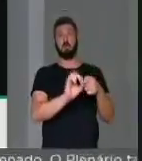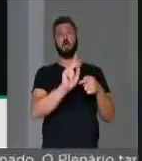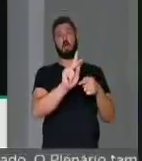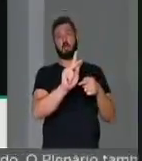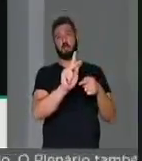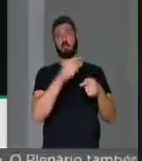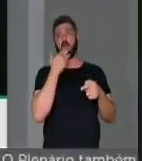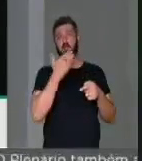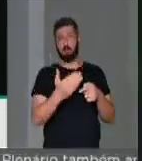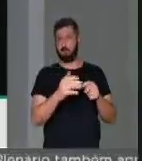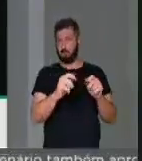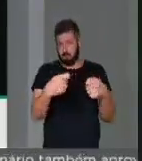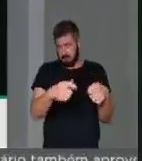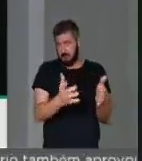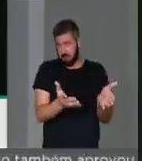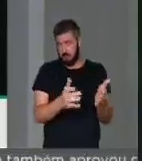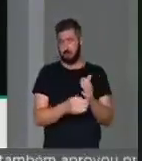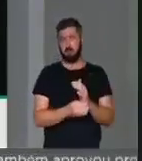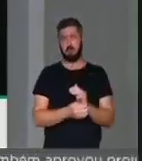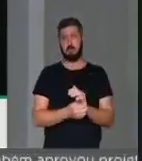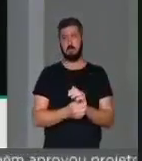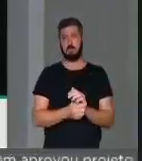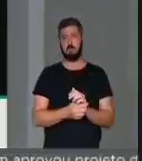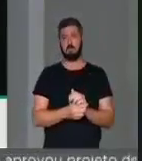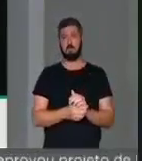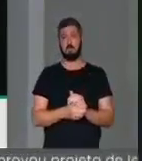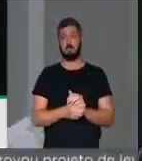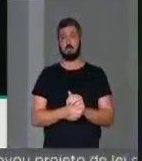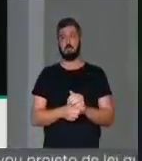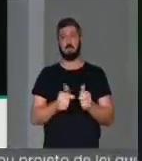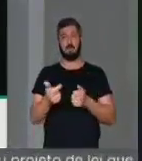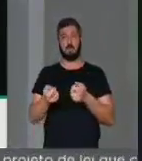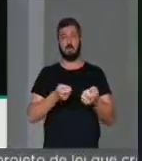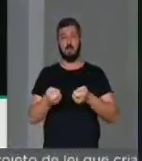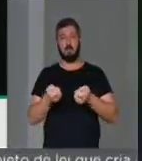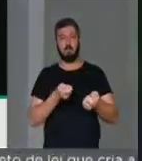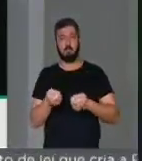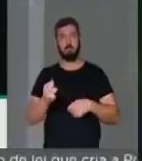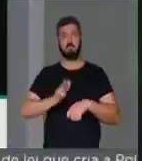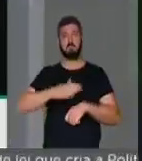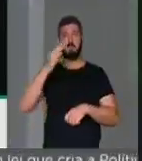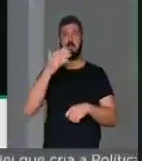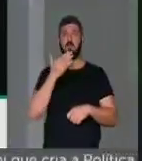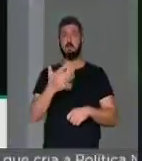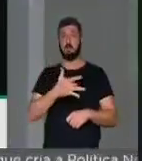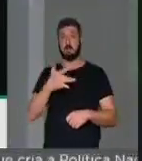ok, nós somos favoráveis. Fazer com que você não tenha uma maior flexibilidade para